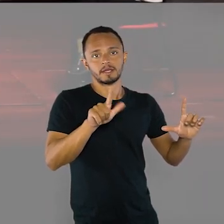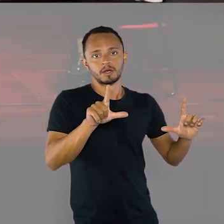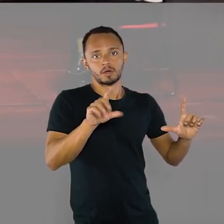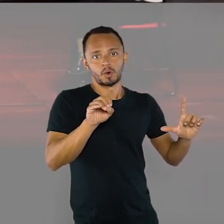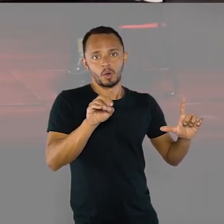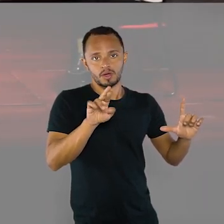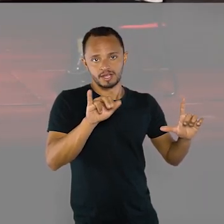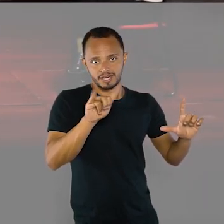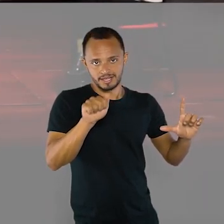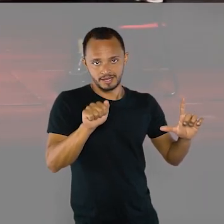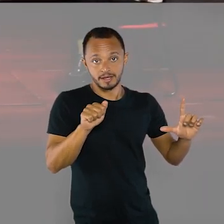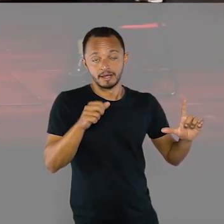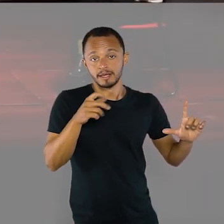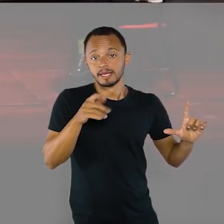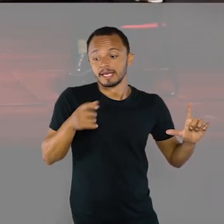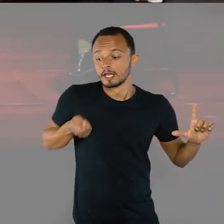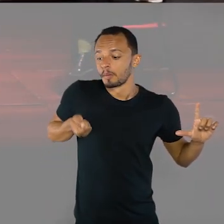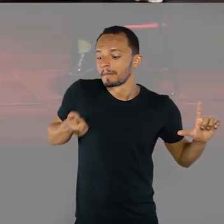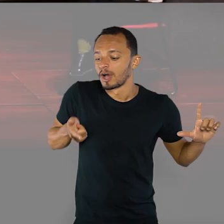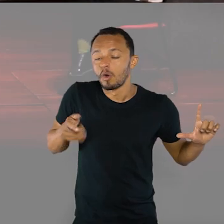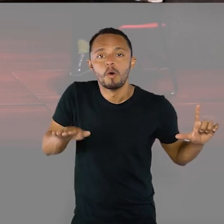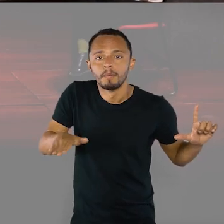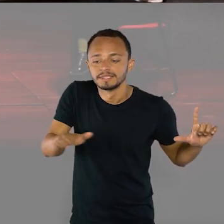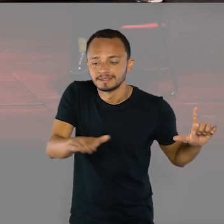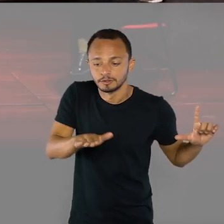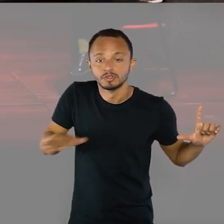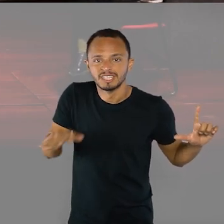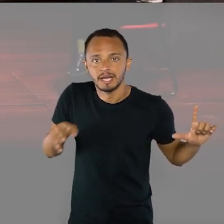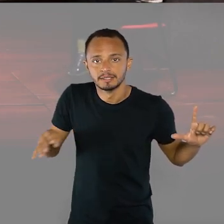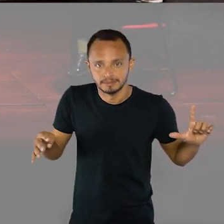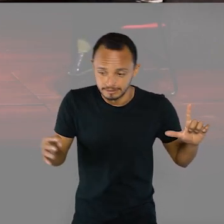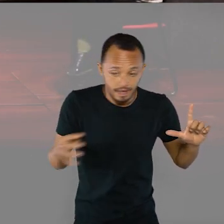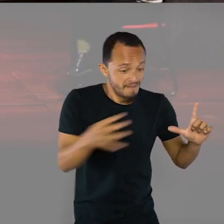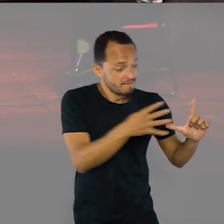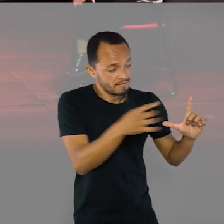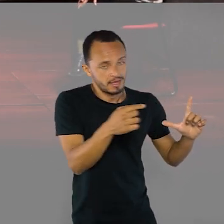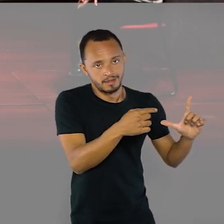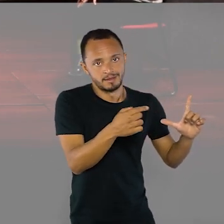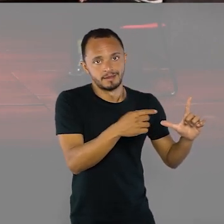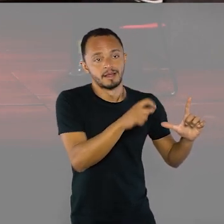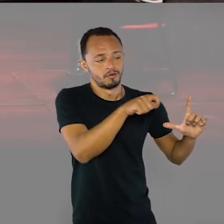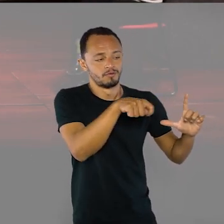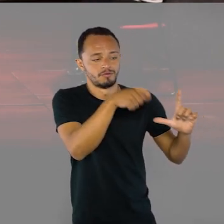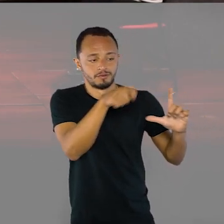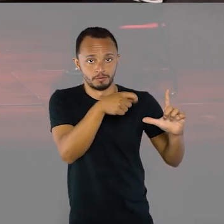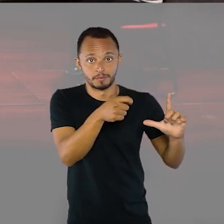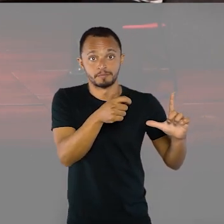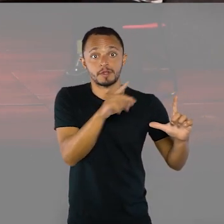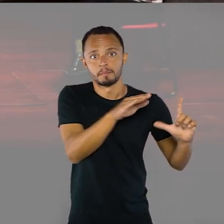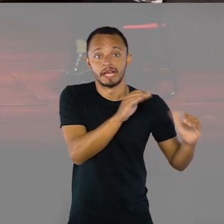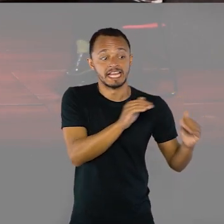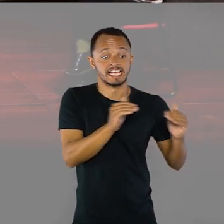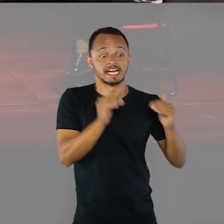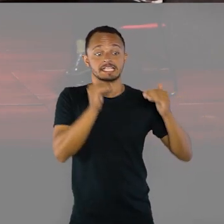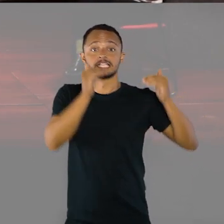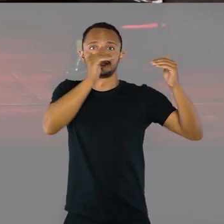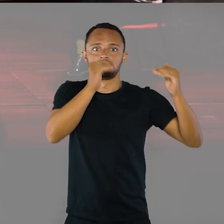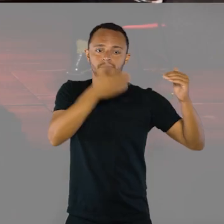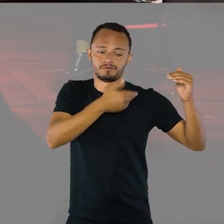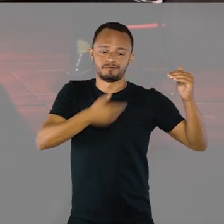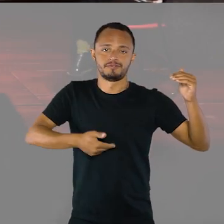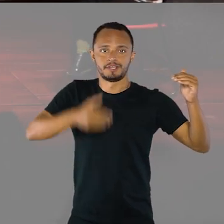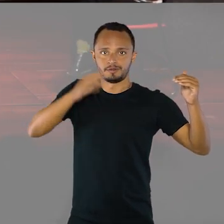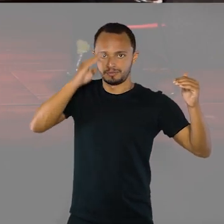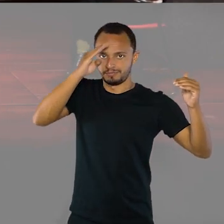de esquerda. Então, se o filme foi produzido para engrandecer, né? Aqui um jornal de esquerda faz